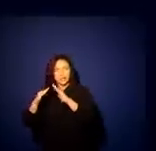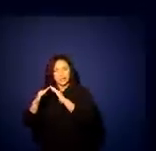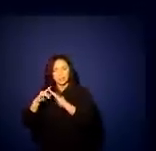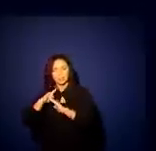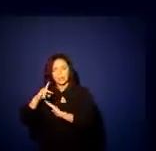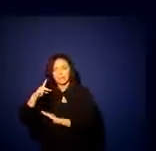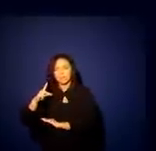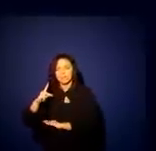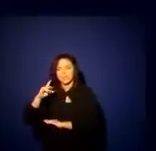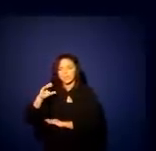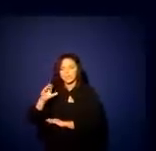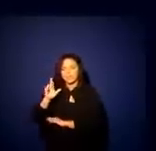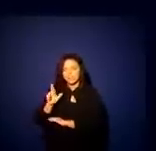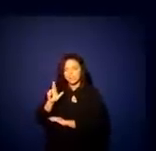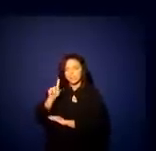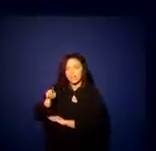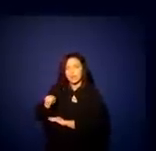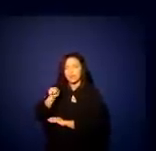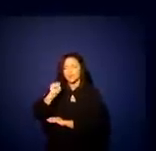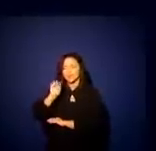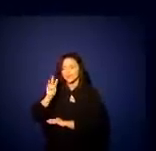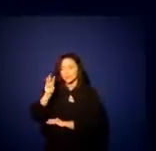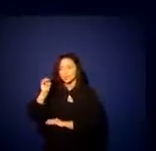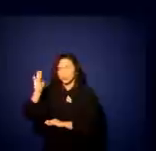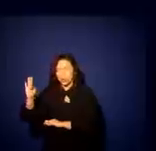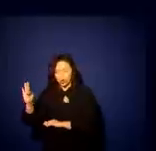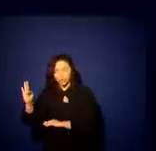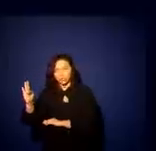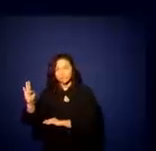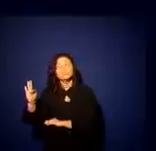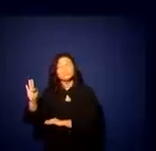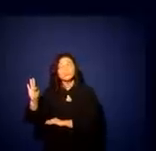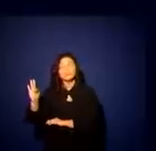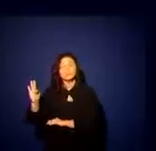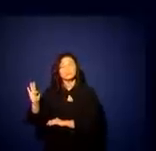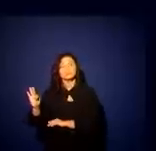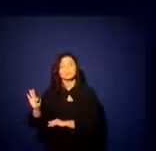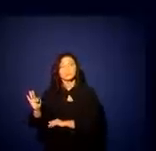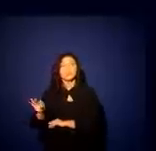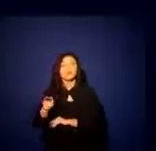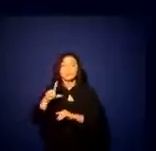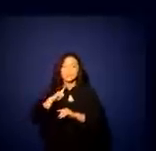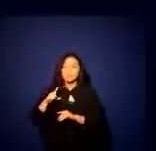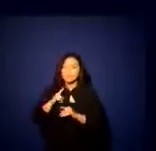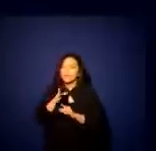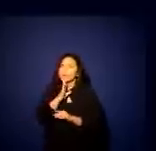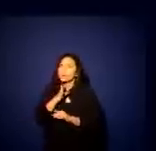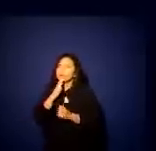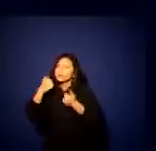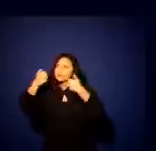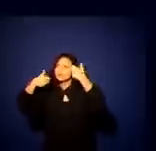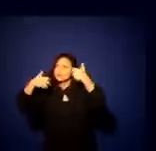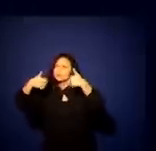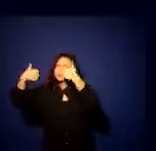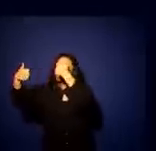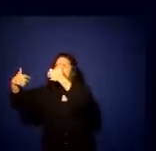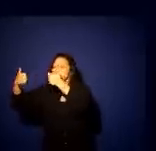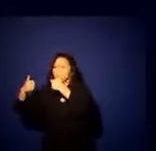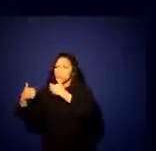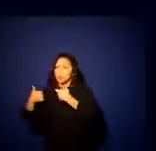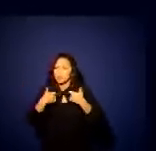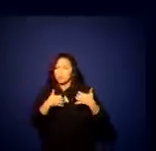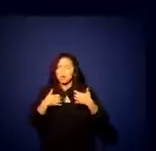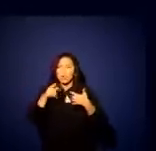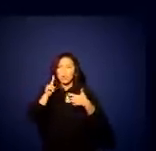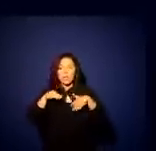para nossa sorte e eu acho que tem um conhecimento em loco ali do setor Acima da média